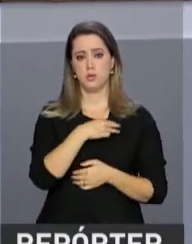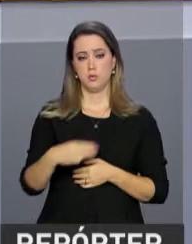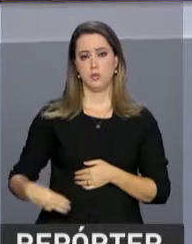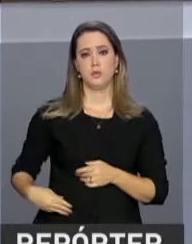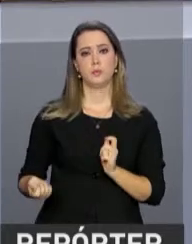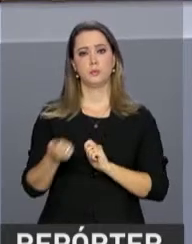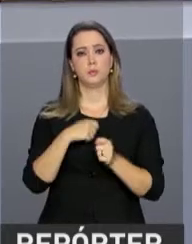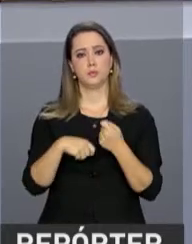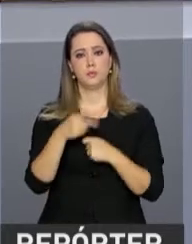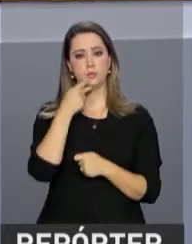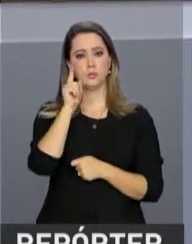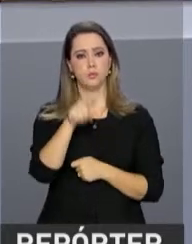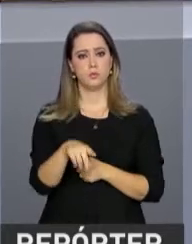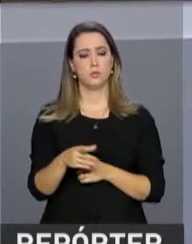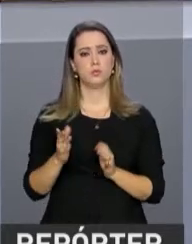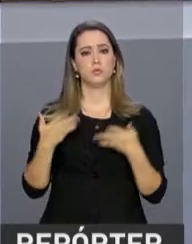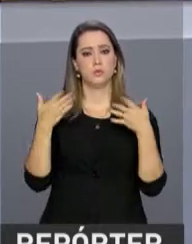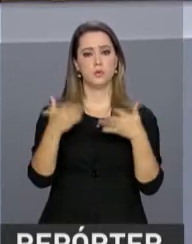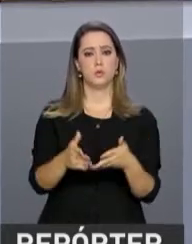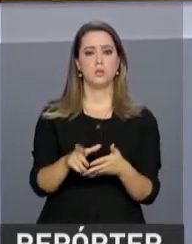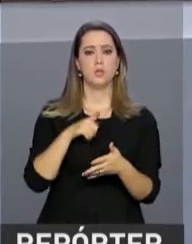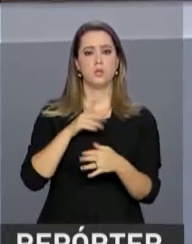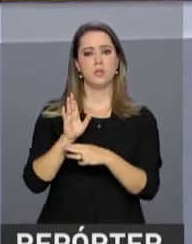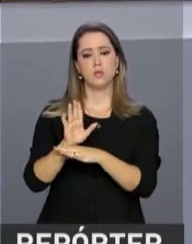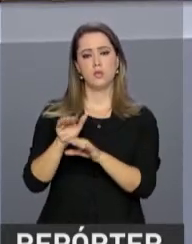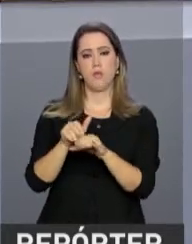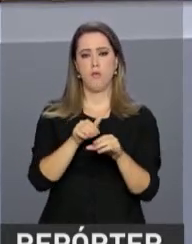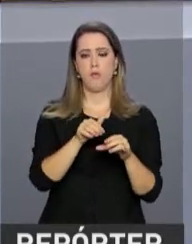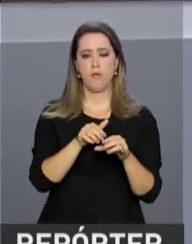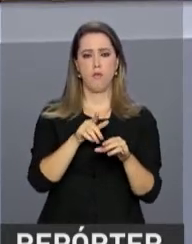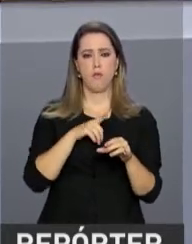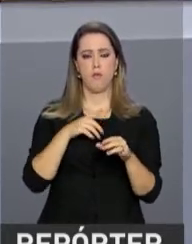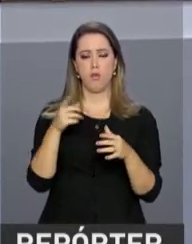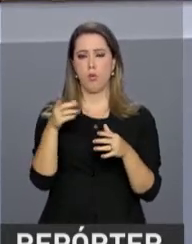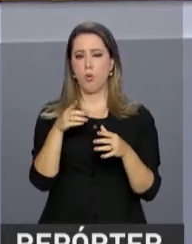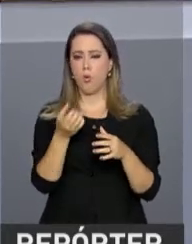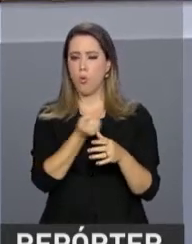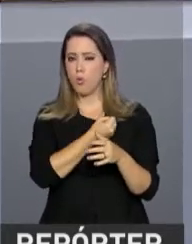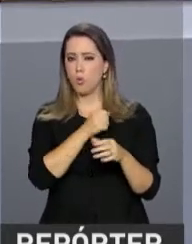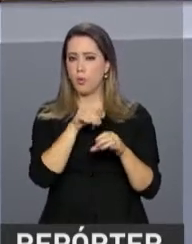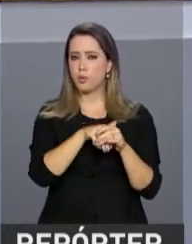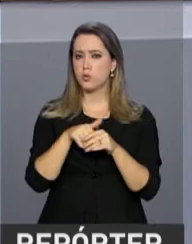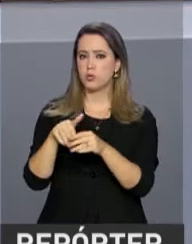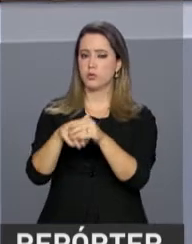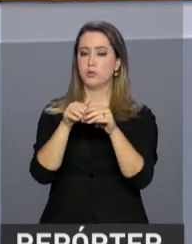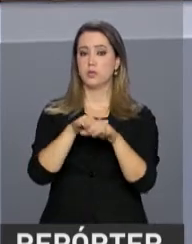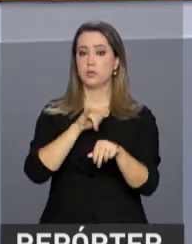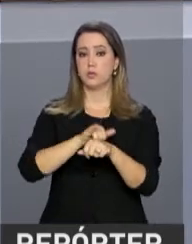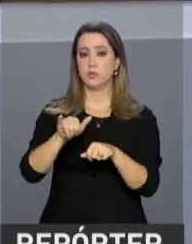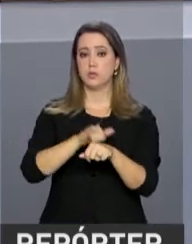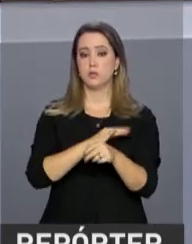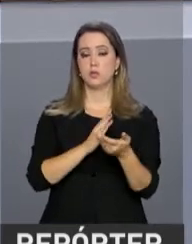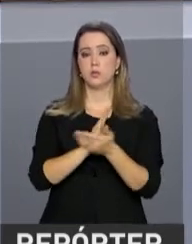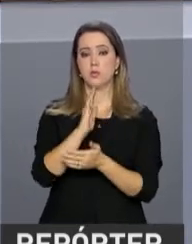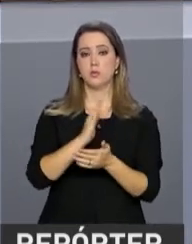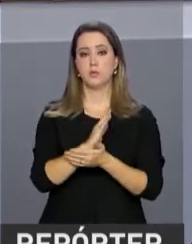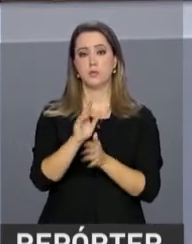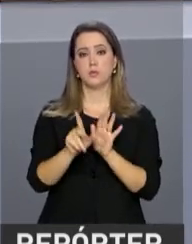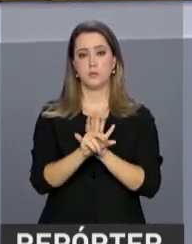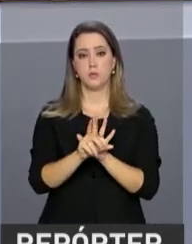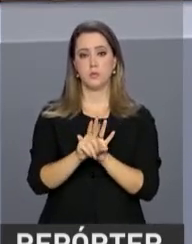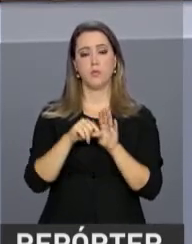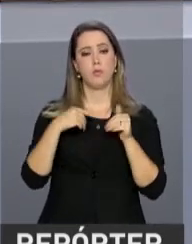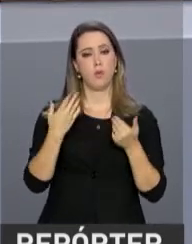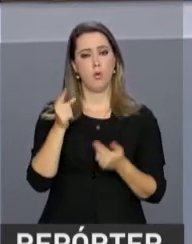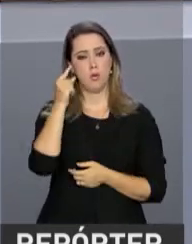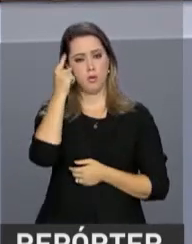fazenda e henrique meirelles disse que os participantes contaram os votos e definir uma estratégia para que a proposta seja aprovada para o